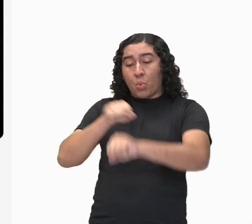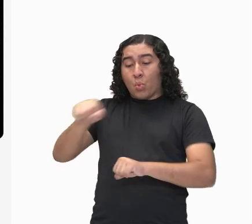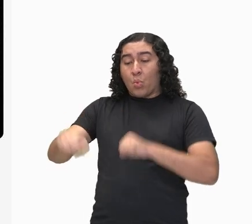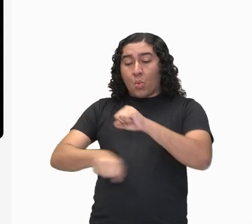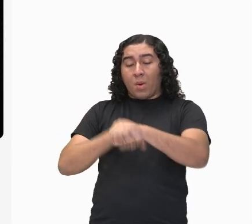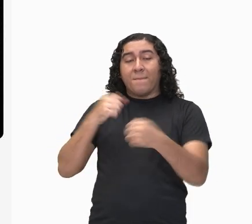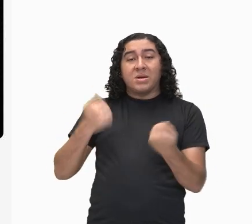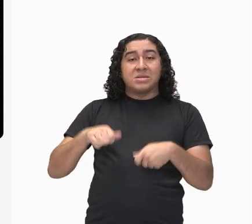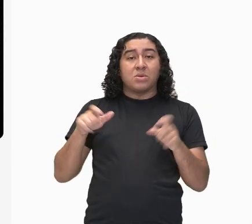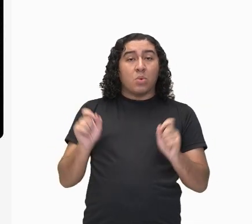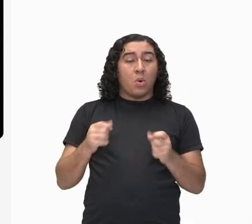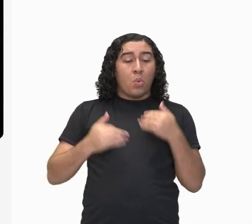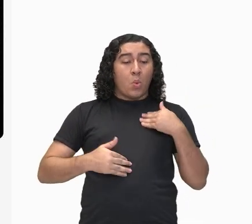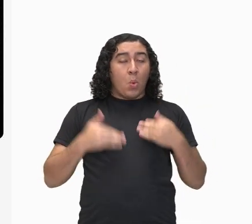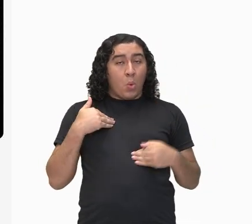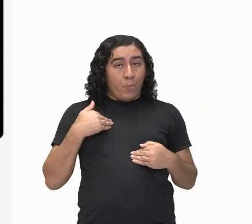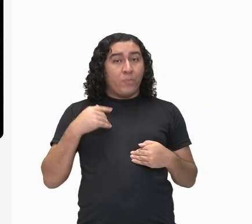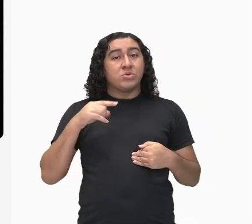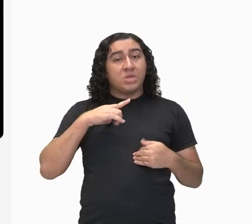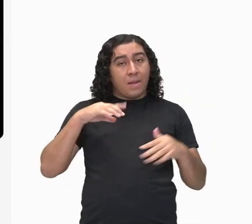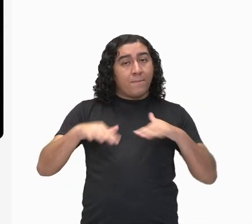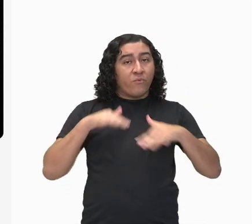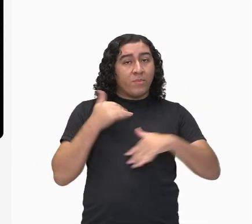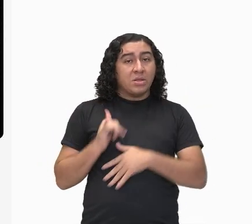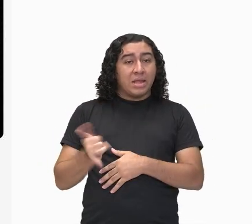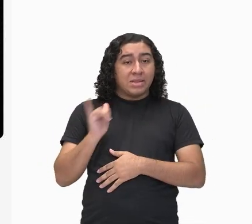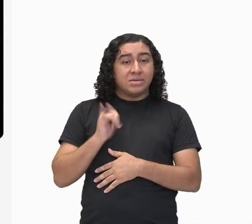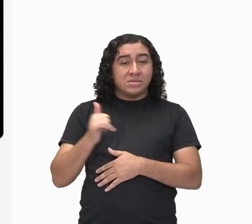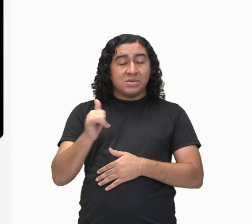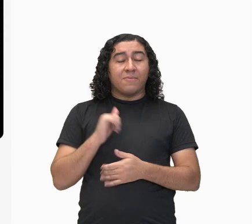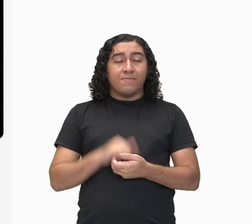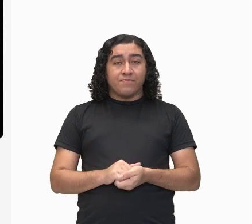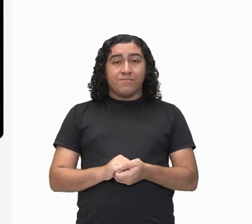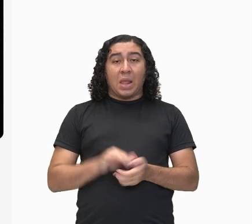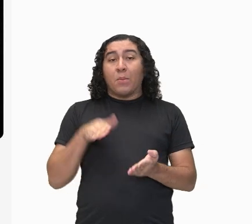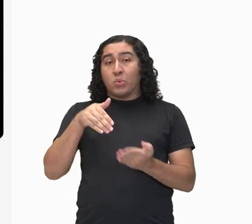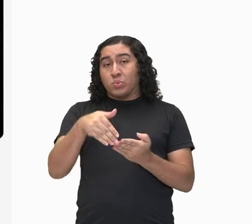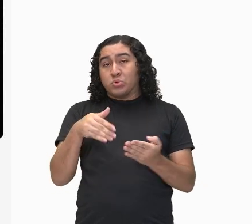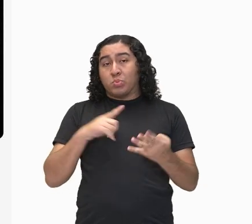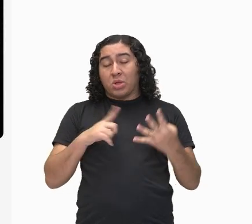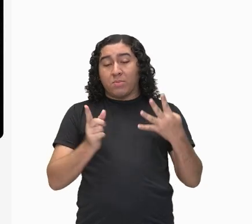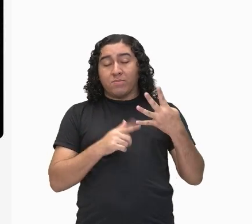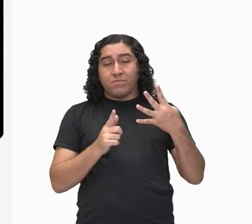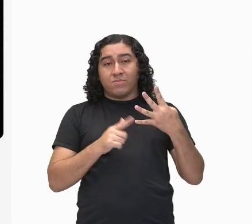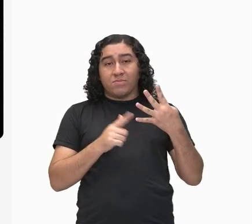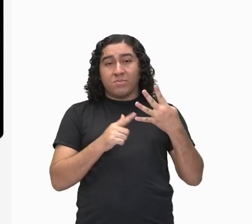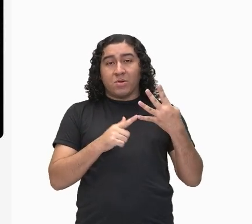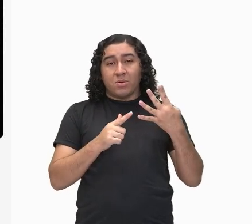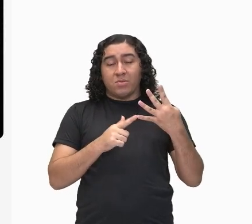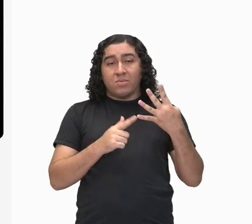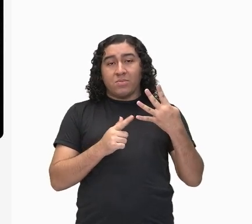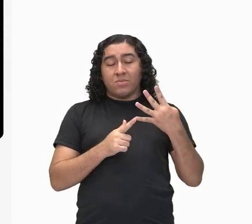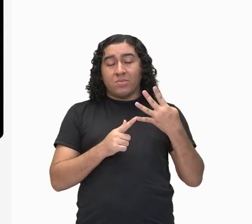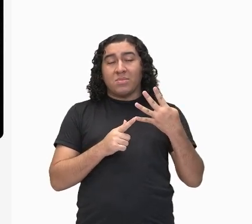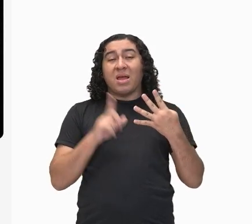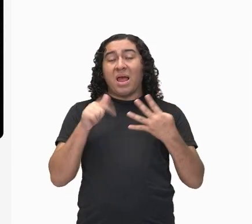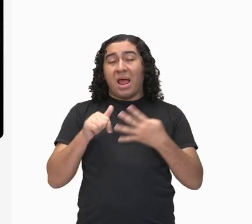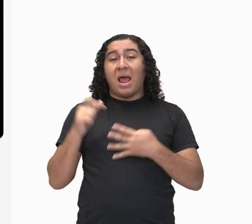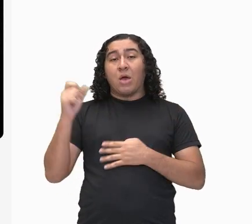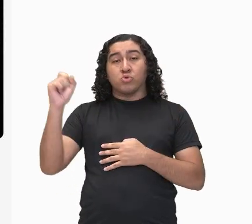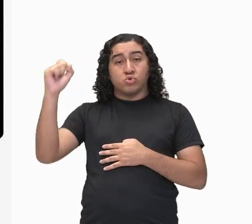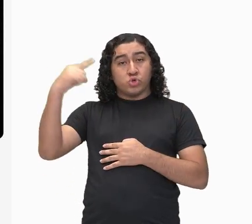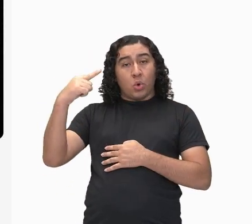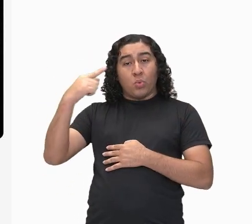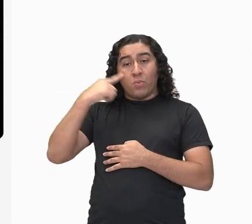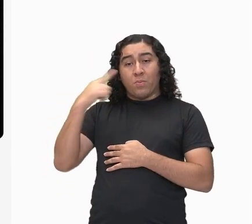é necessário que ocorra também a energia. E por último, a gente tem aí a nossa grande estrela, que